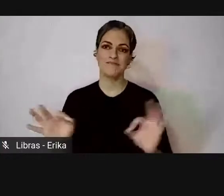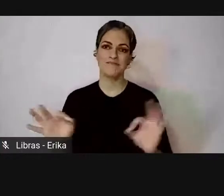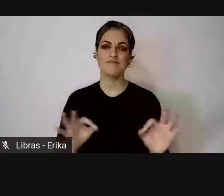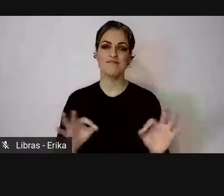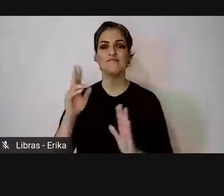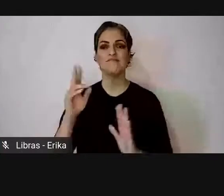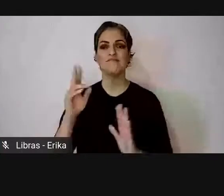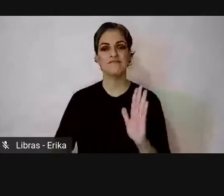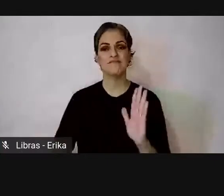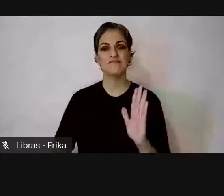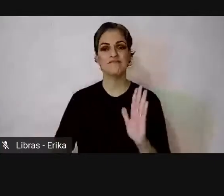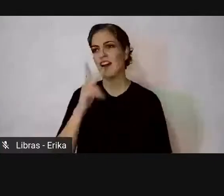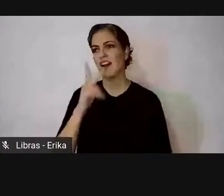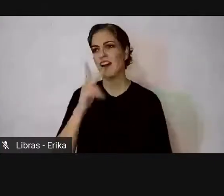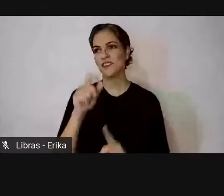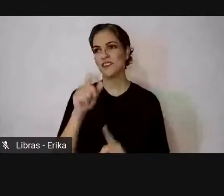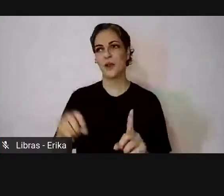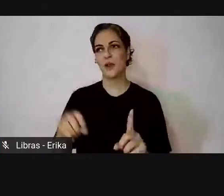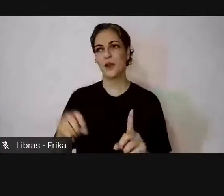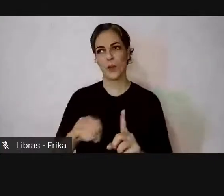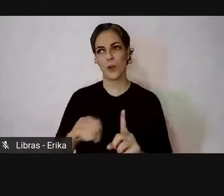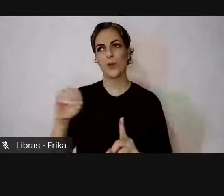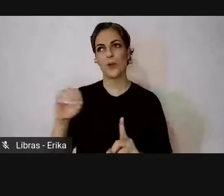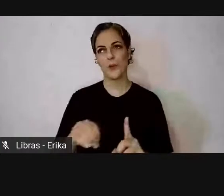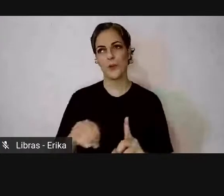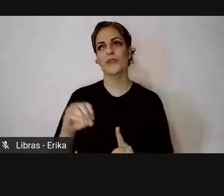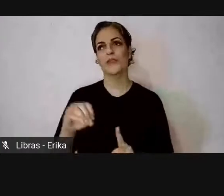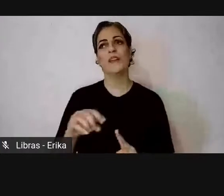eu fui chamado pelo pessoal,